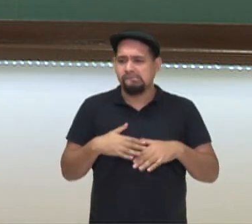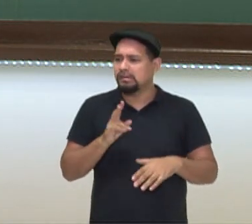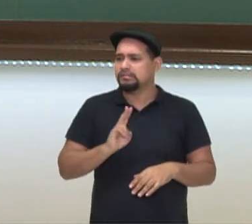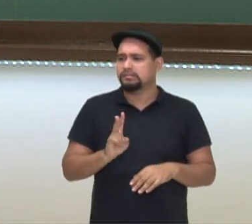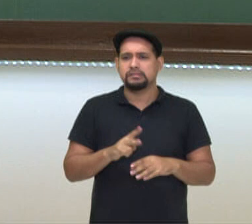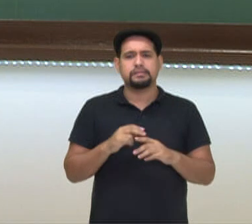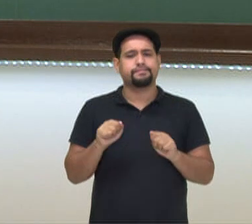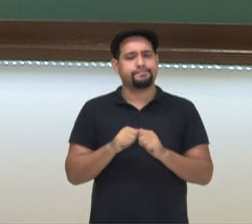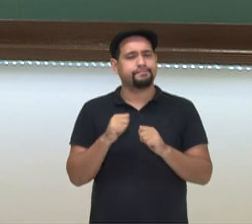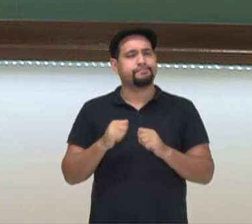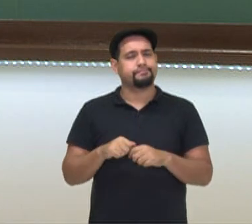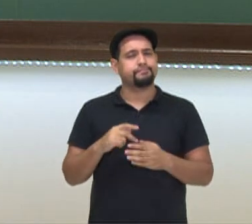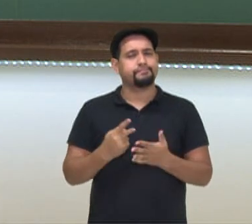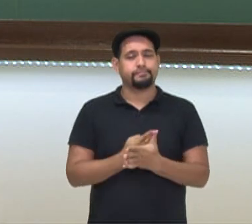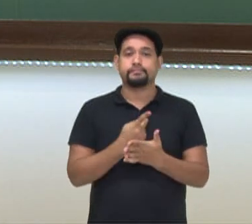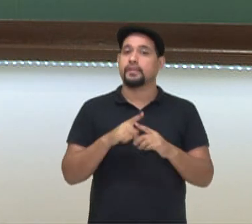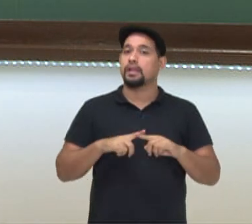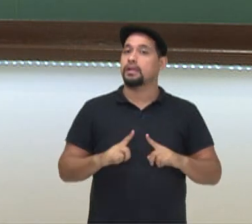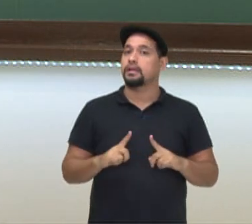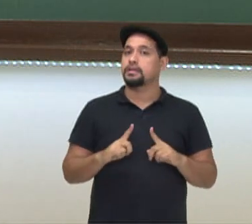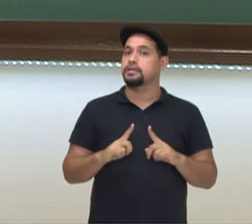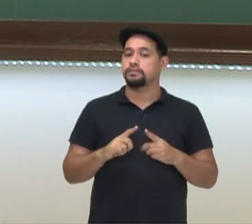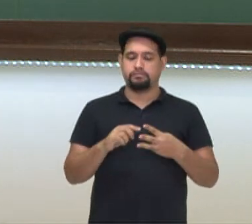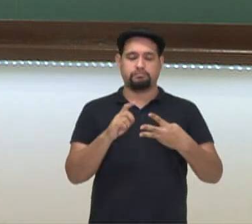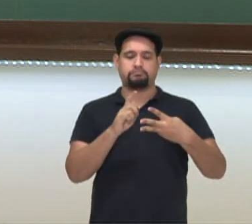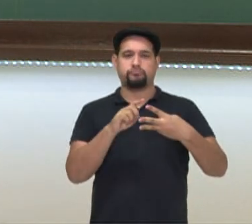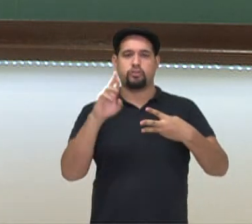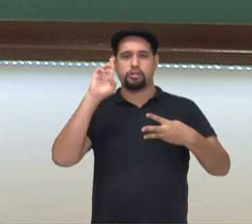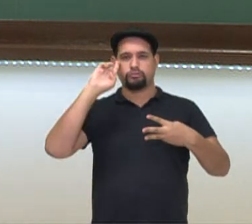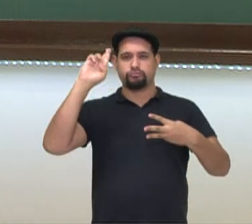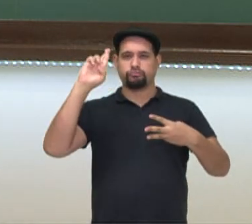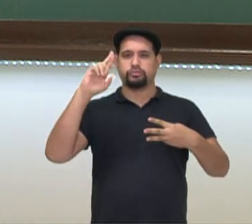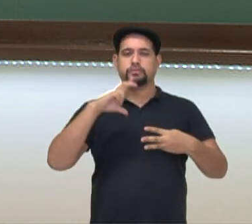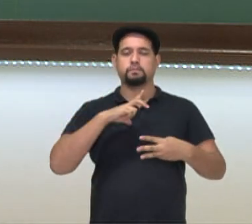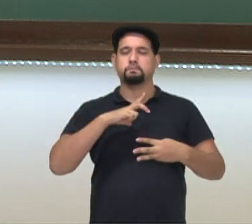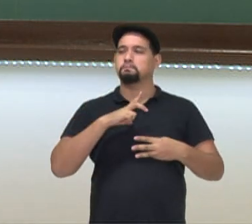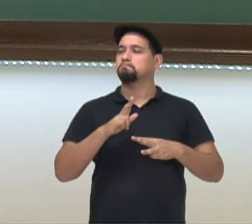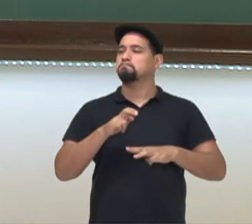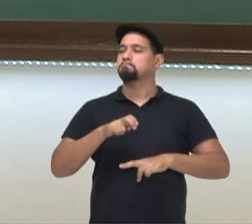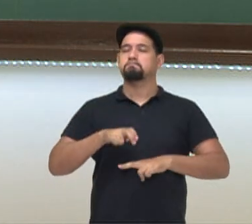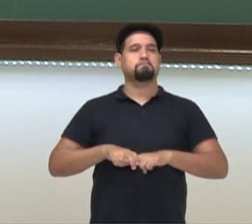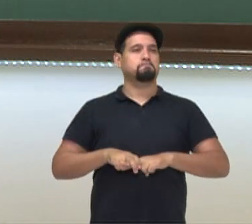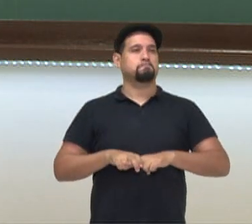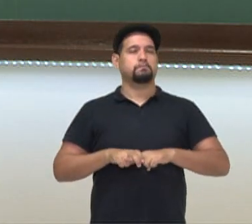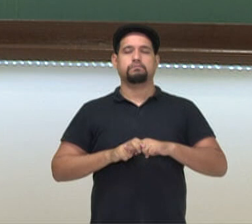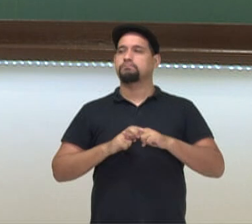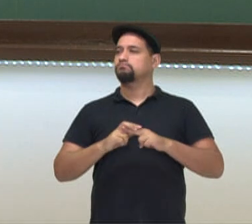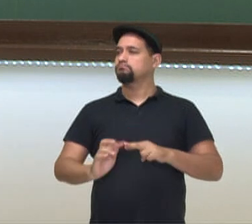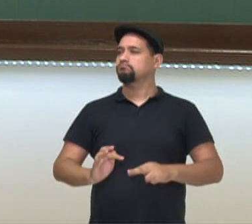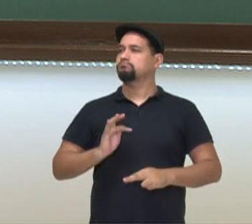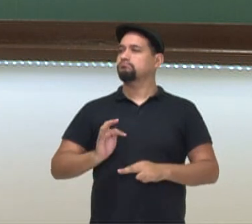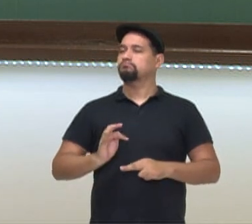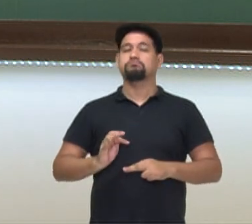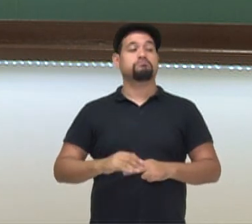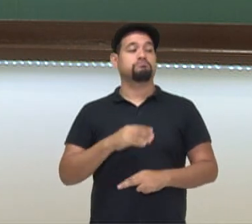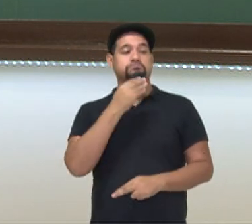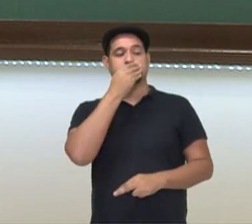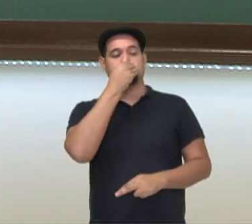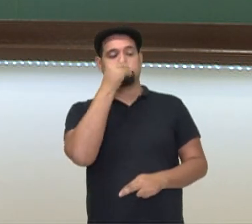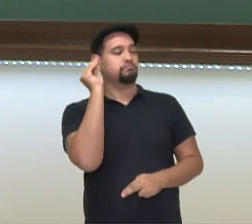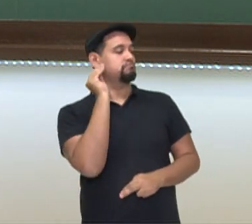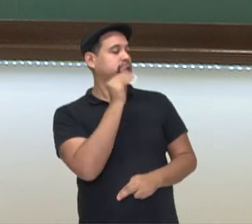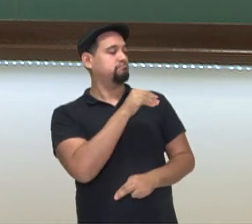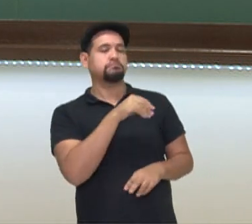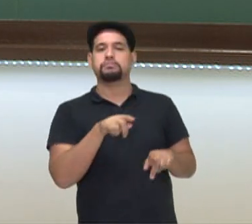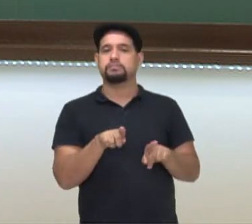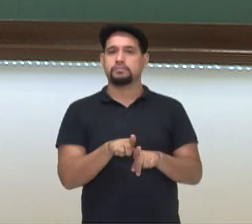sempre aprontando. E os patrões, né, tinham lá o seu ar, né, mais de snob. Então, o